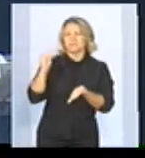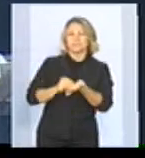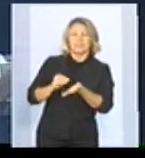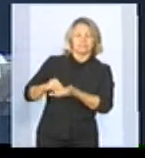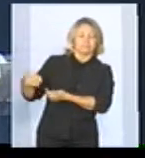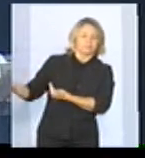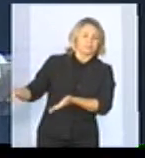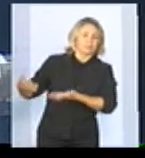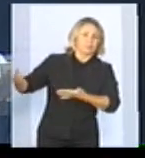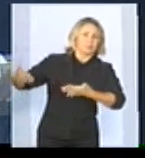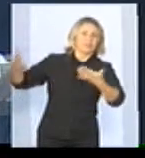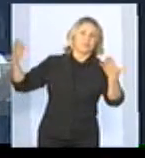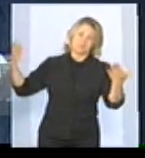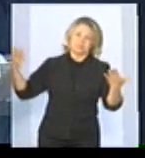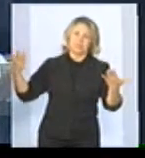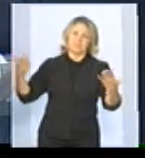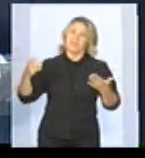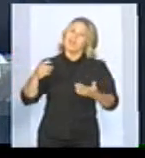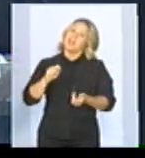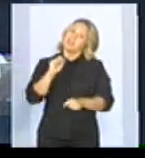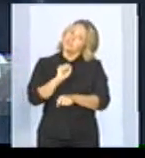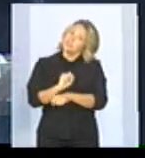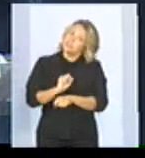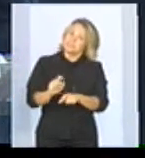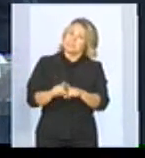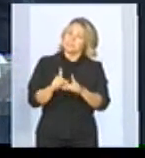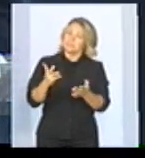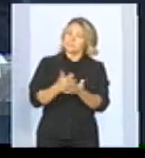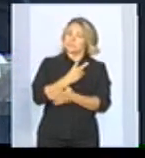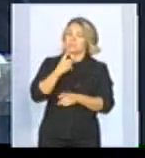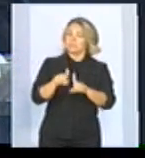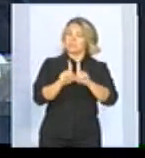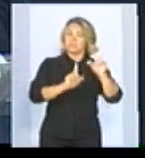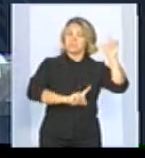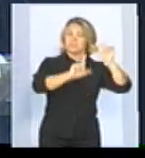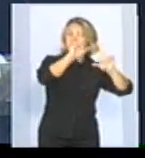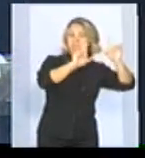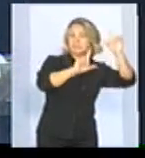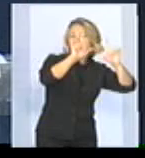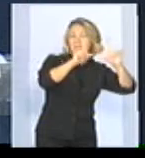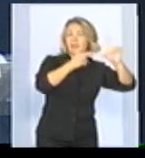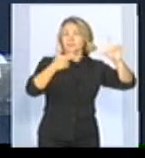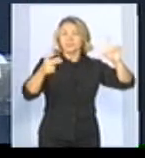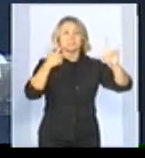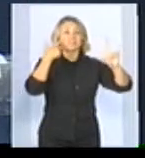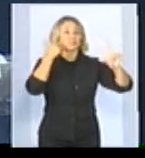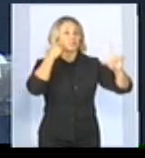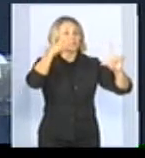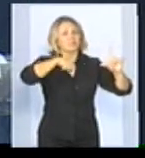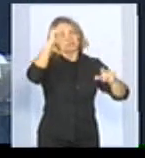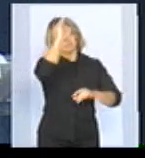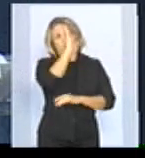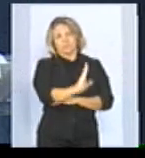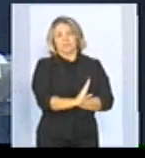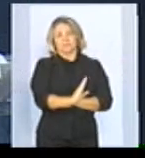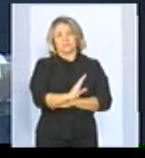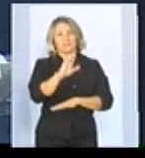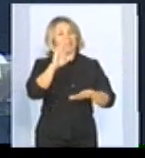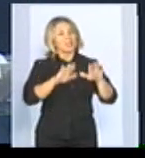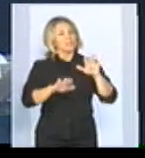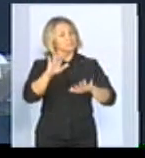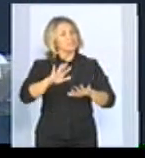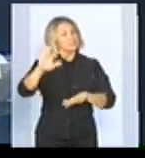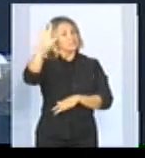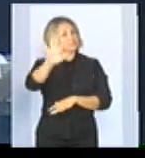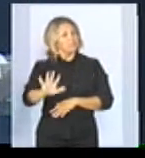né e eu espero que não aconteça com o setor de audiovisual algo que é tradição no Brasil também né em geral